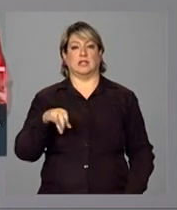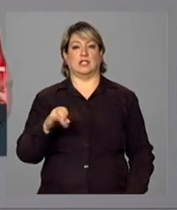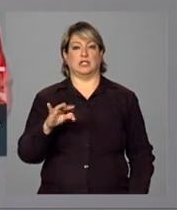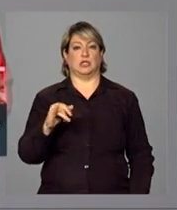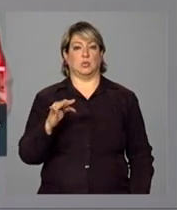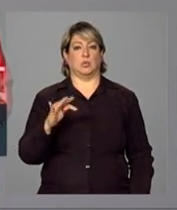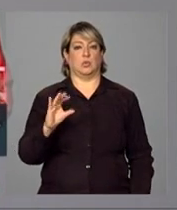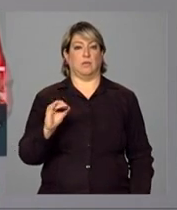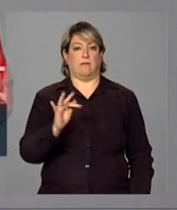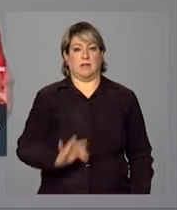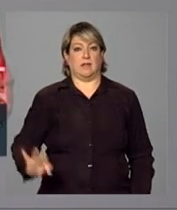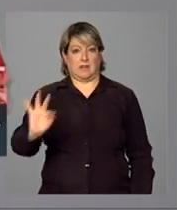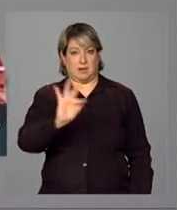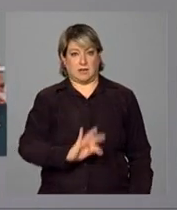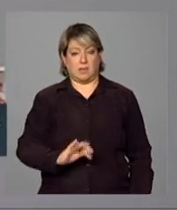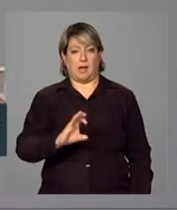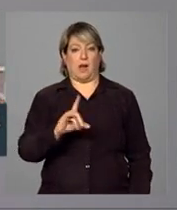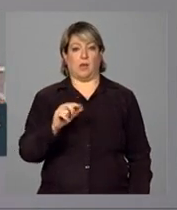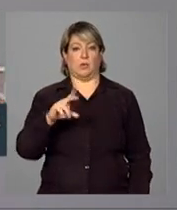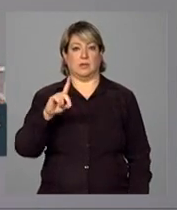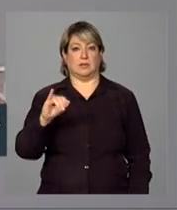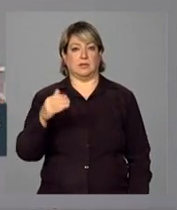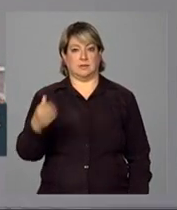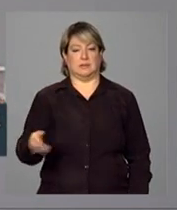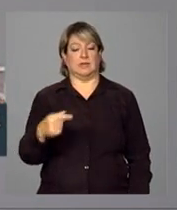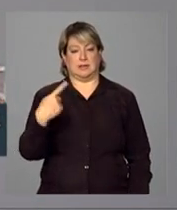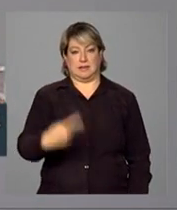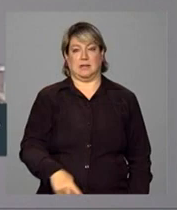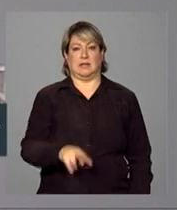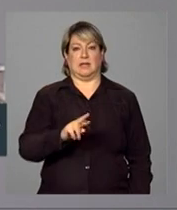Sul, Cláudia Schiedeck.